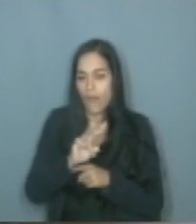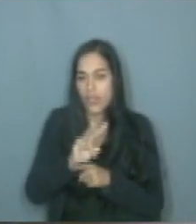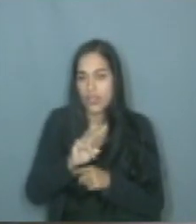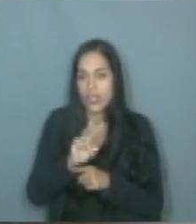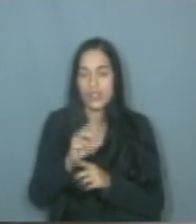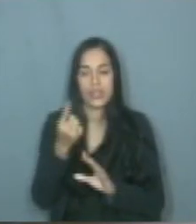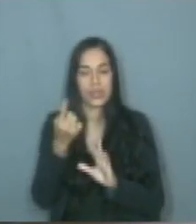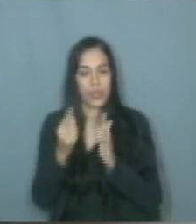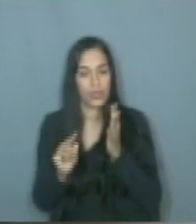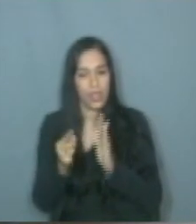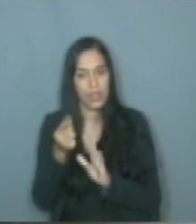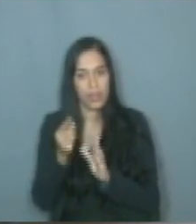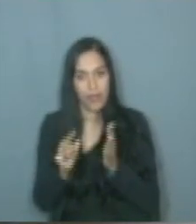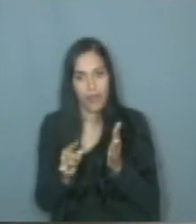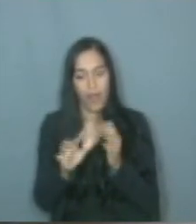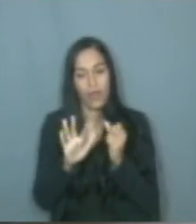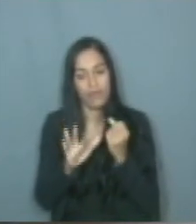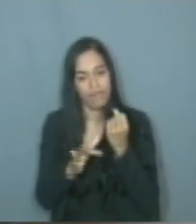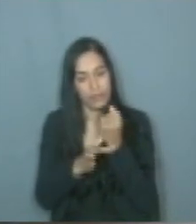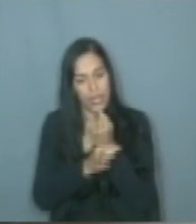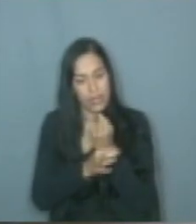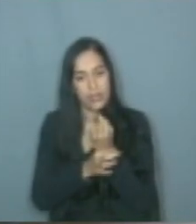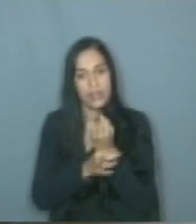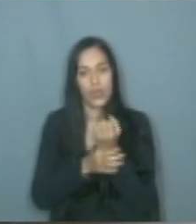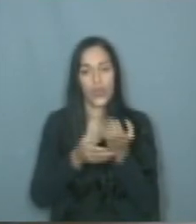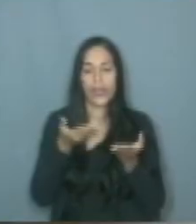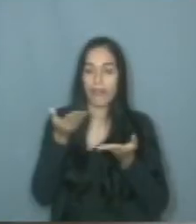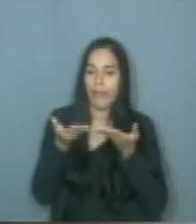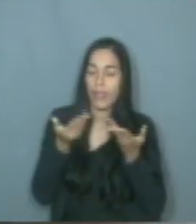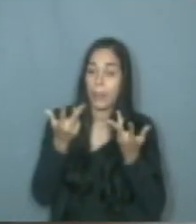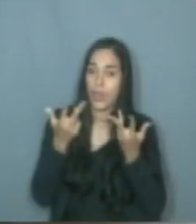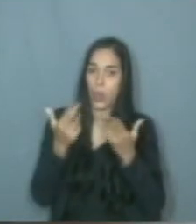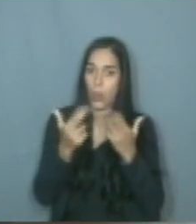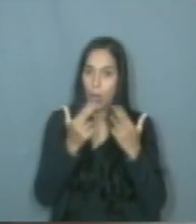do Carnaval que assegure tratamento igualitário e